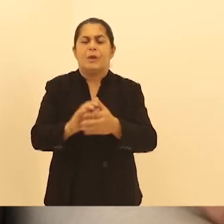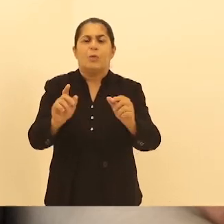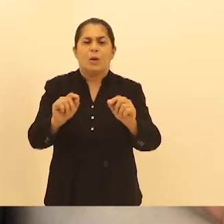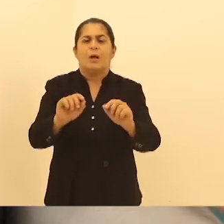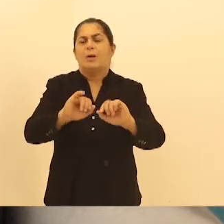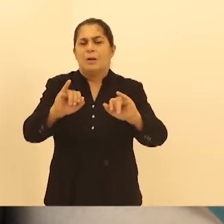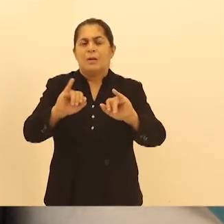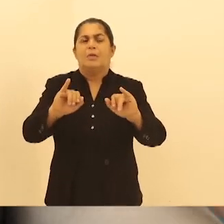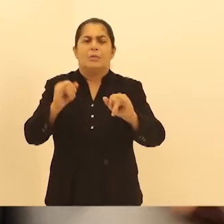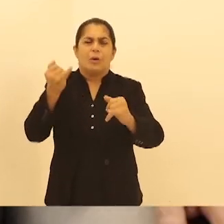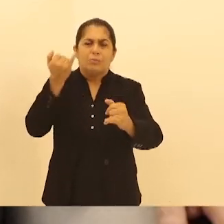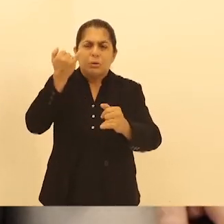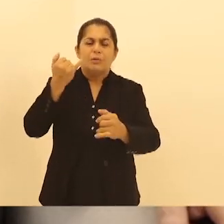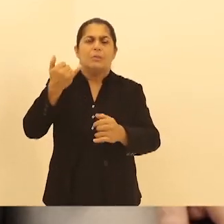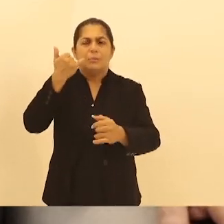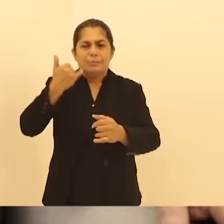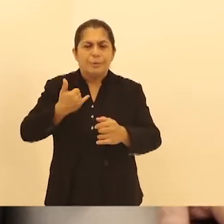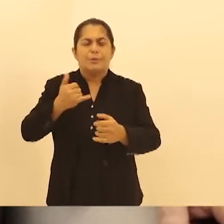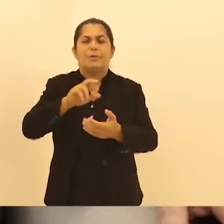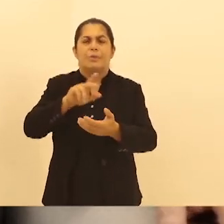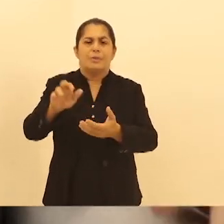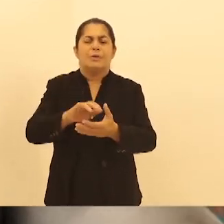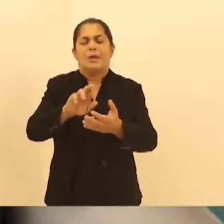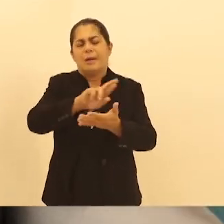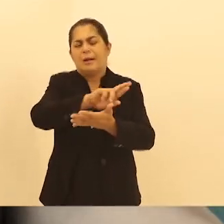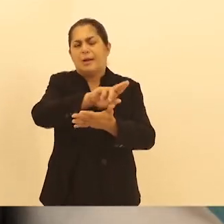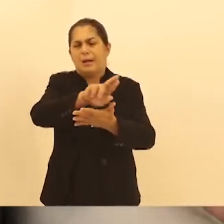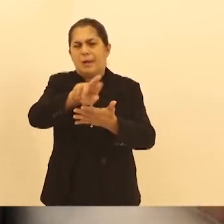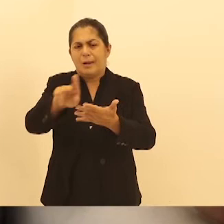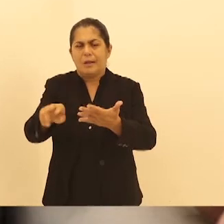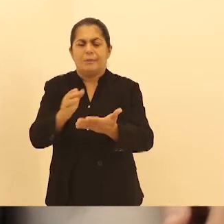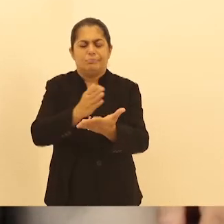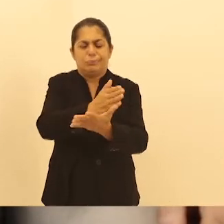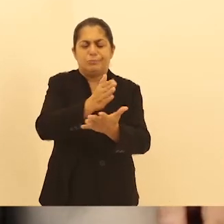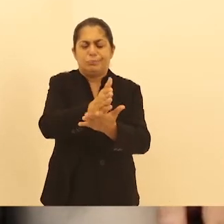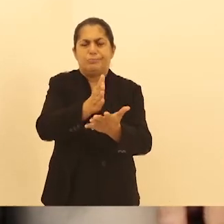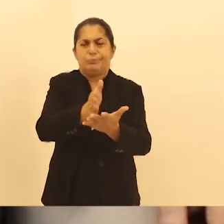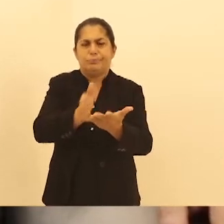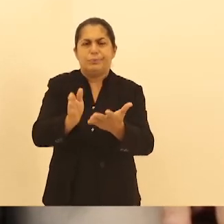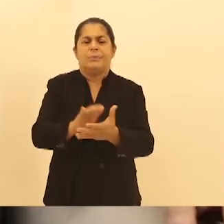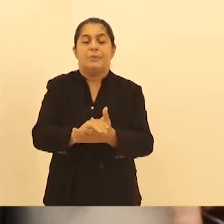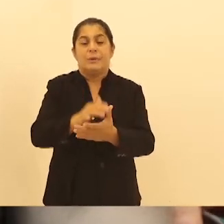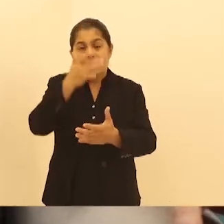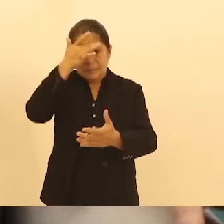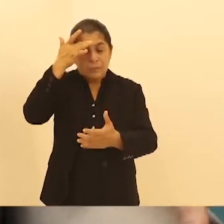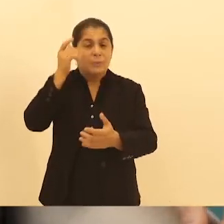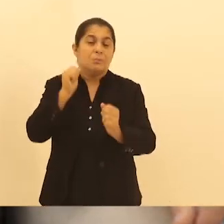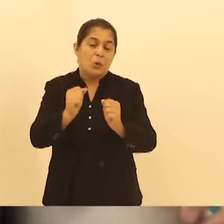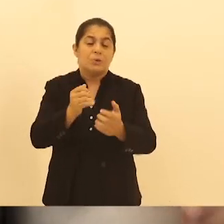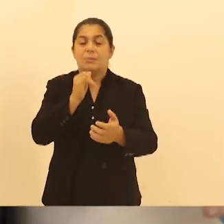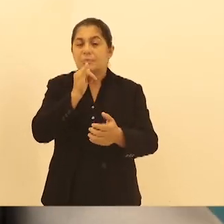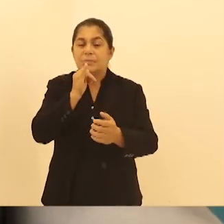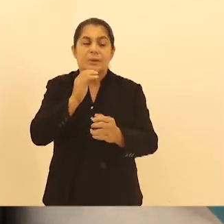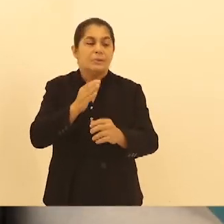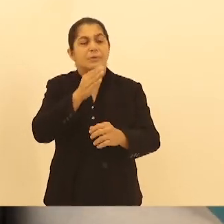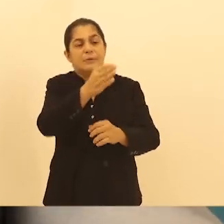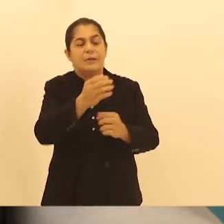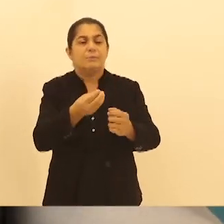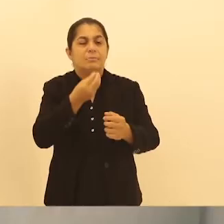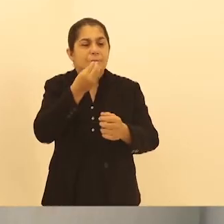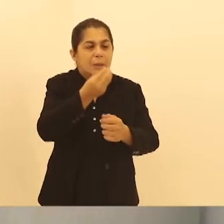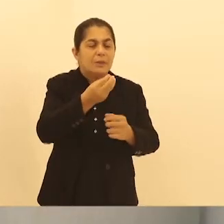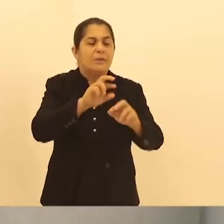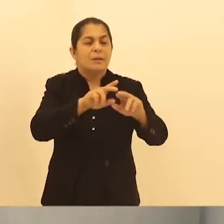ouvidoria são vários não é os cidadãos podem chegar até nós